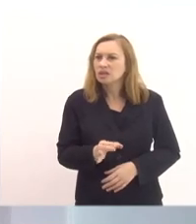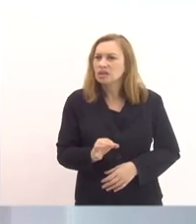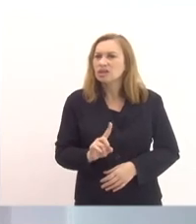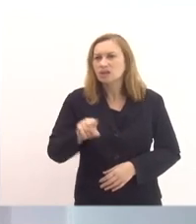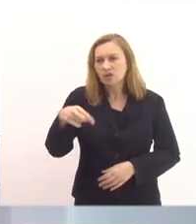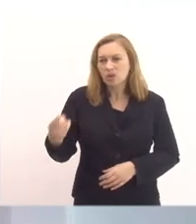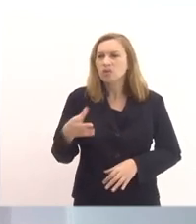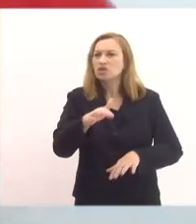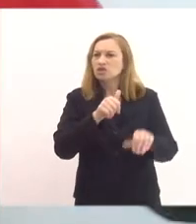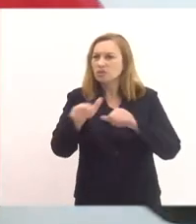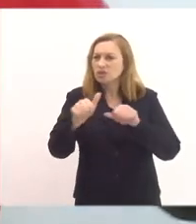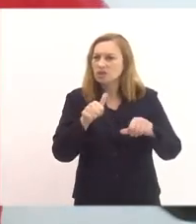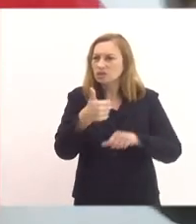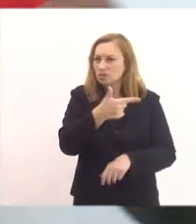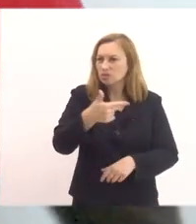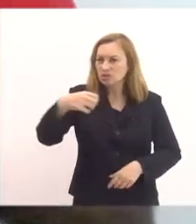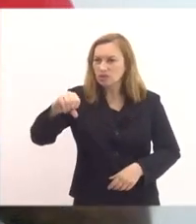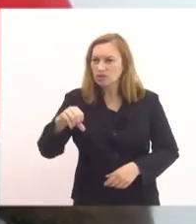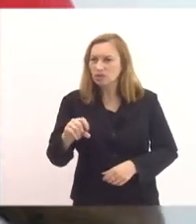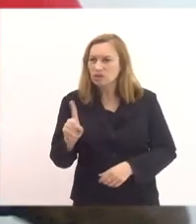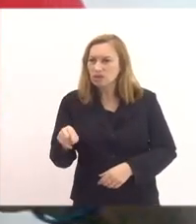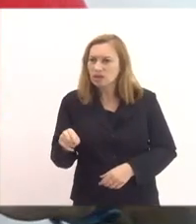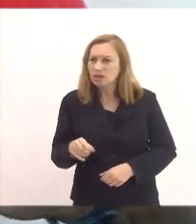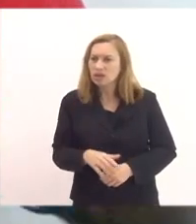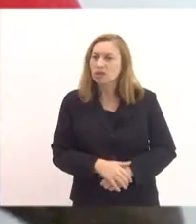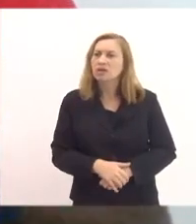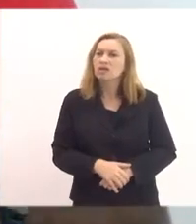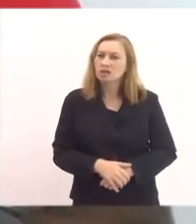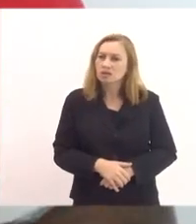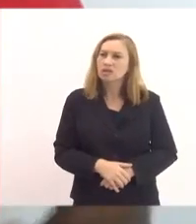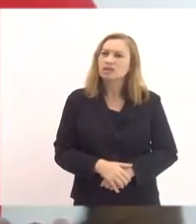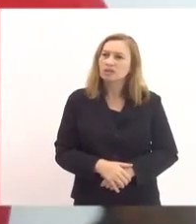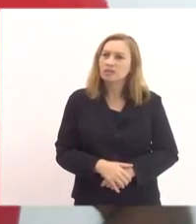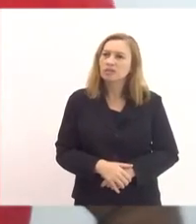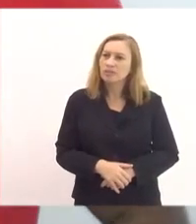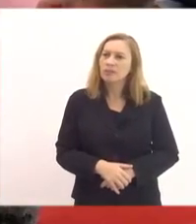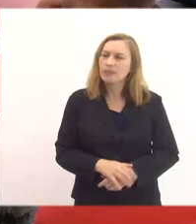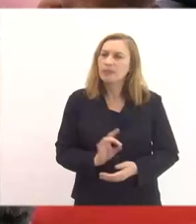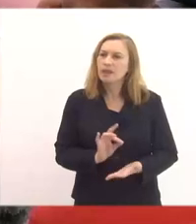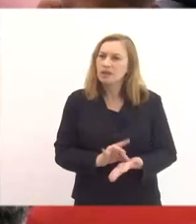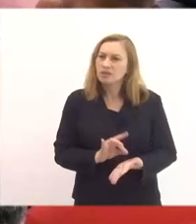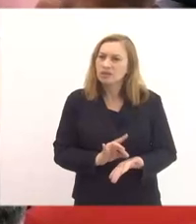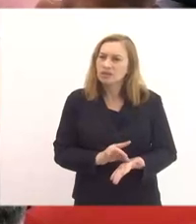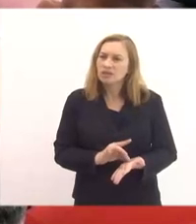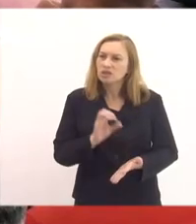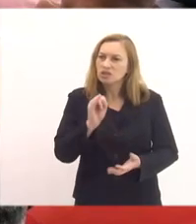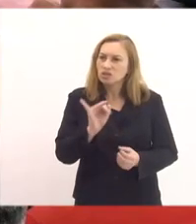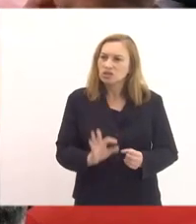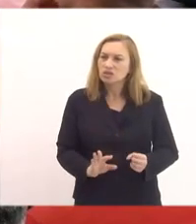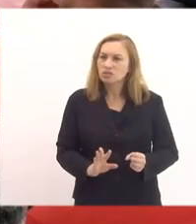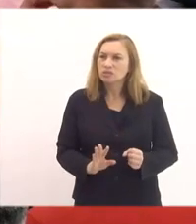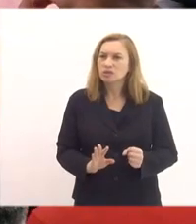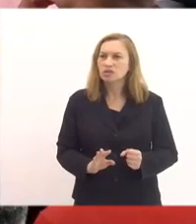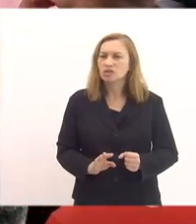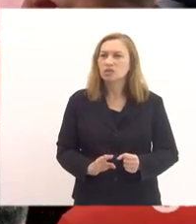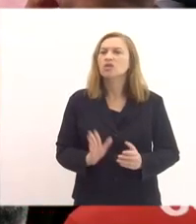outra convocação de 2019. É, são questões distintas. São distintas. Na verdade, tá. Só para esclarecer também um pouco do que a gente já conversou.